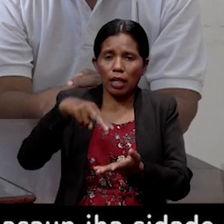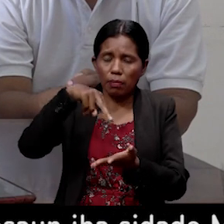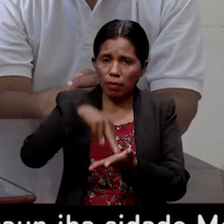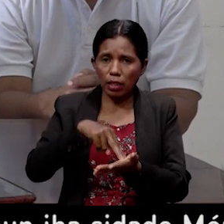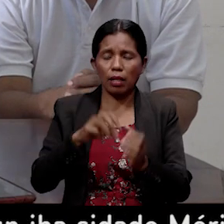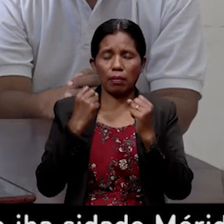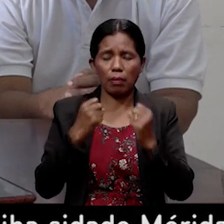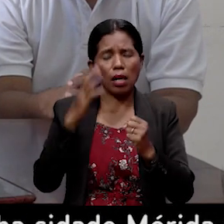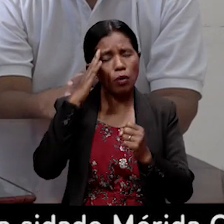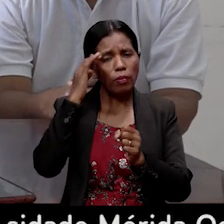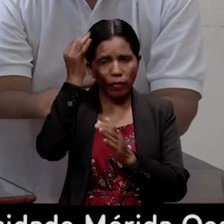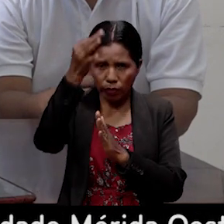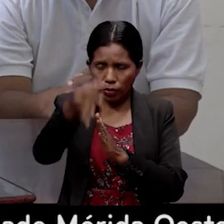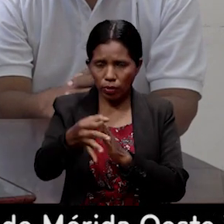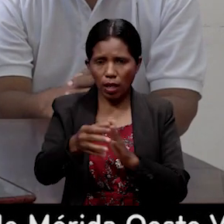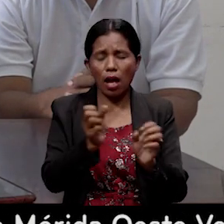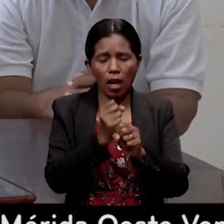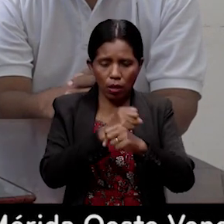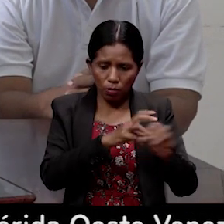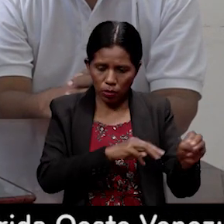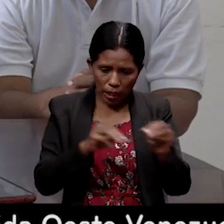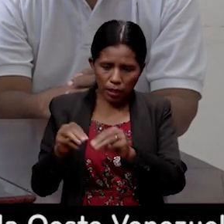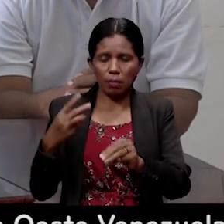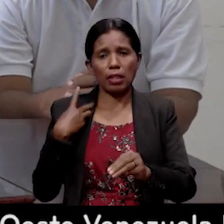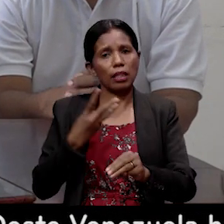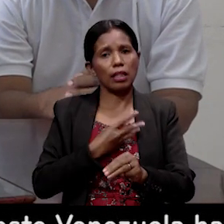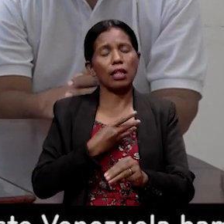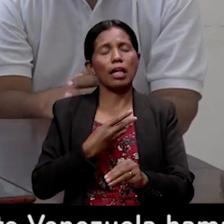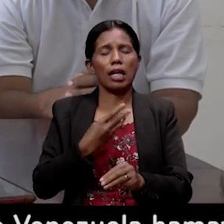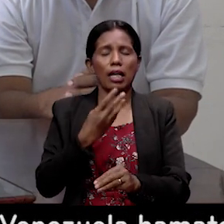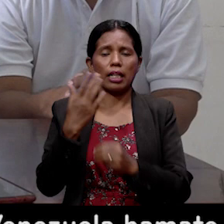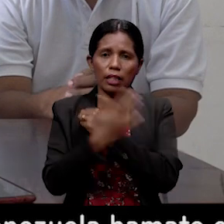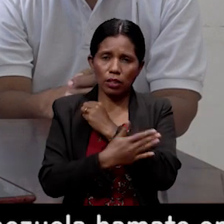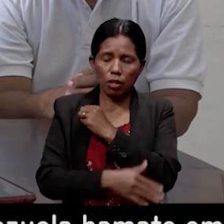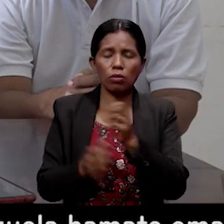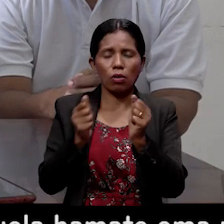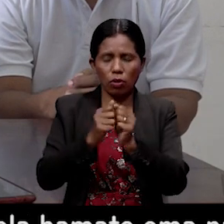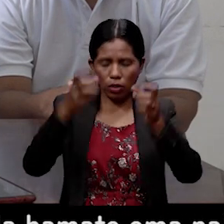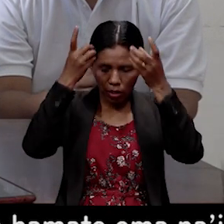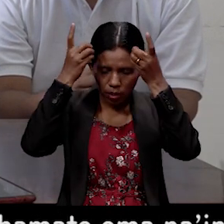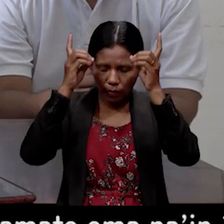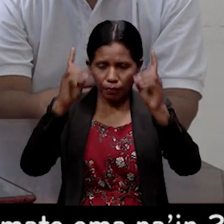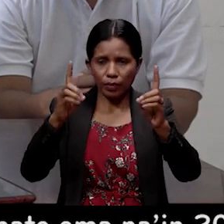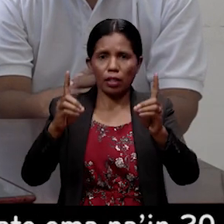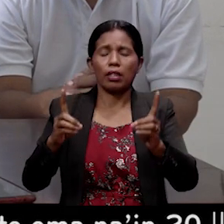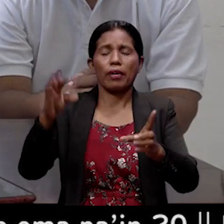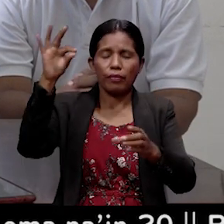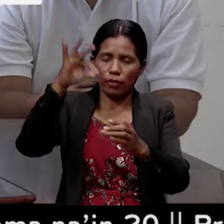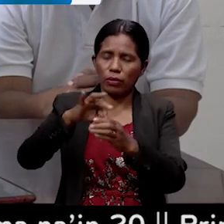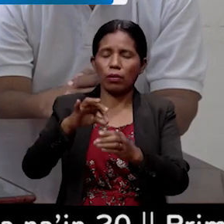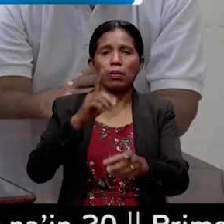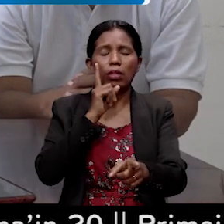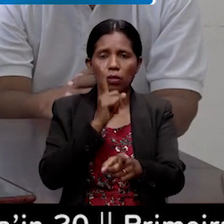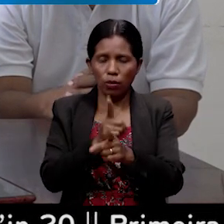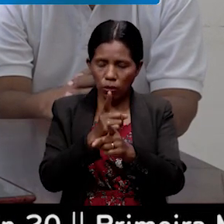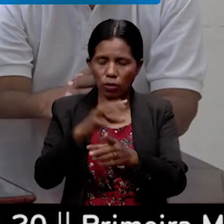revolusaun hanoin ba oin halo mudansa ba ita nerai ho determinasaun ne beke vota lolos vota dia vota ba ita ne futuro ne